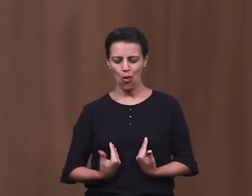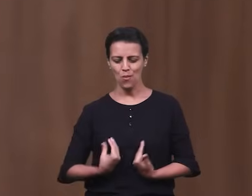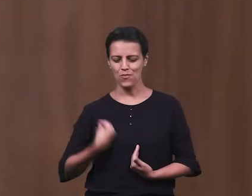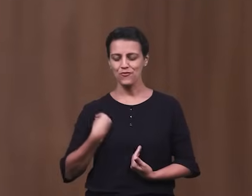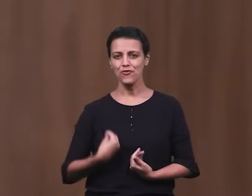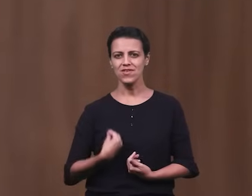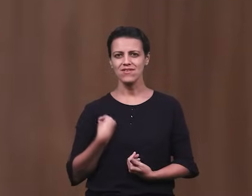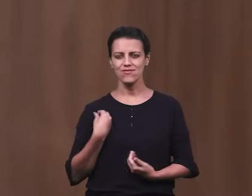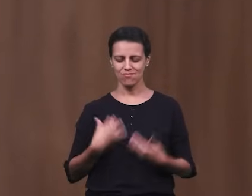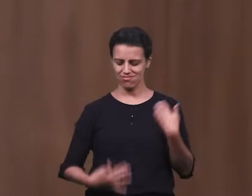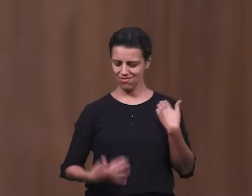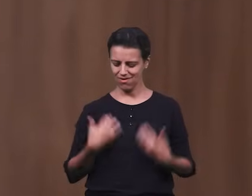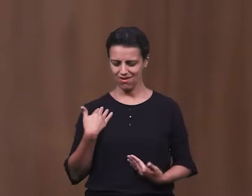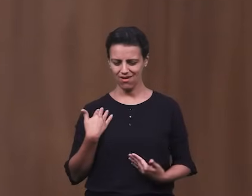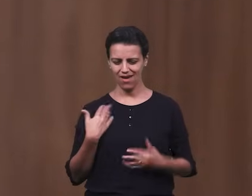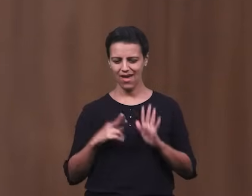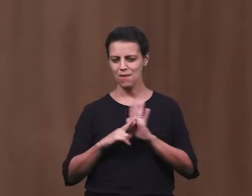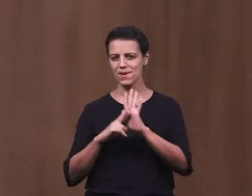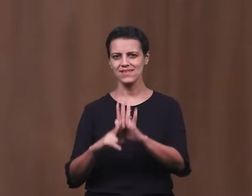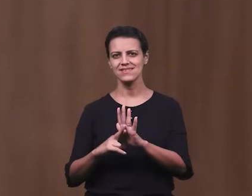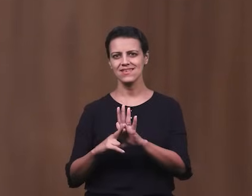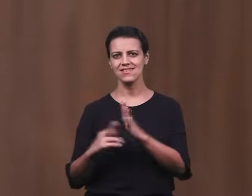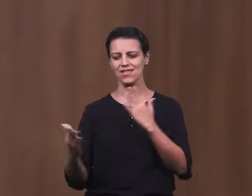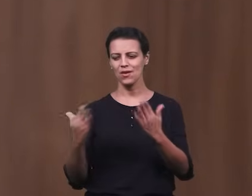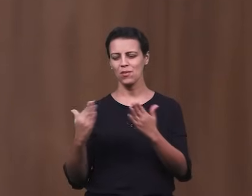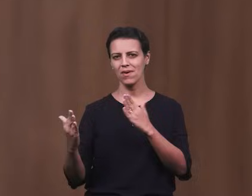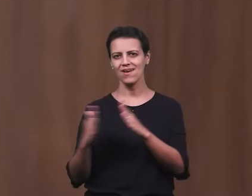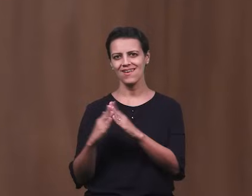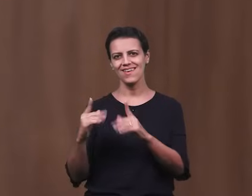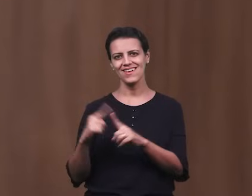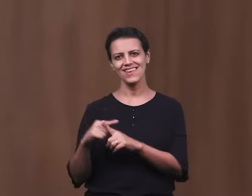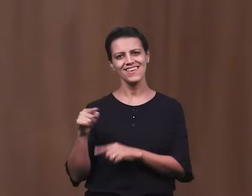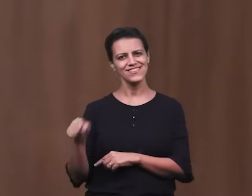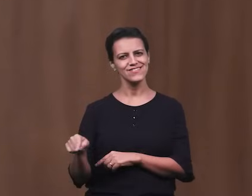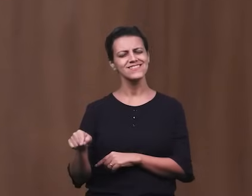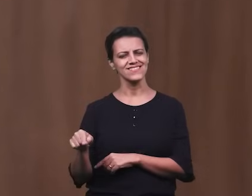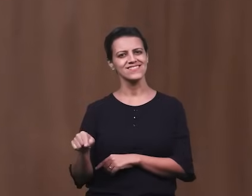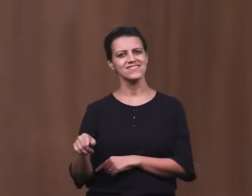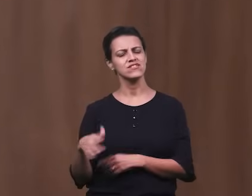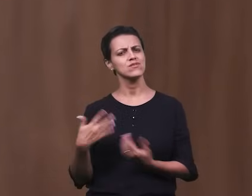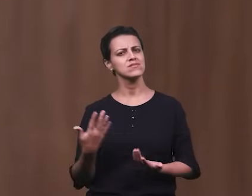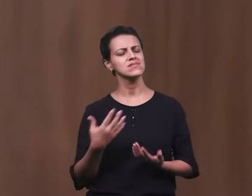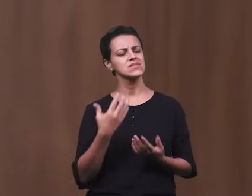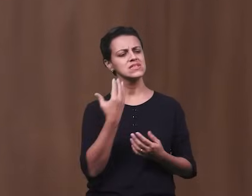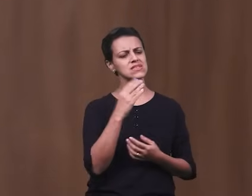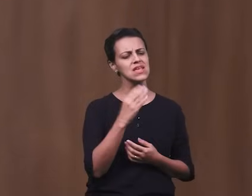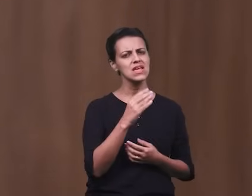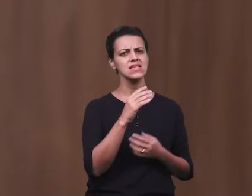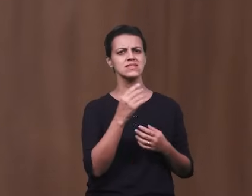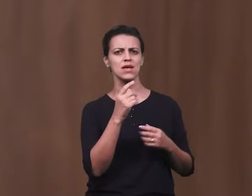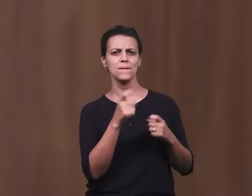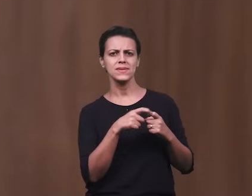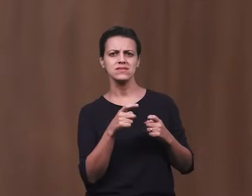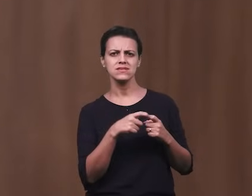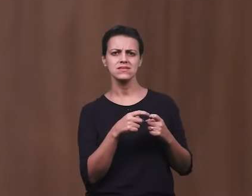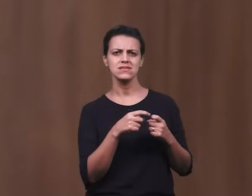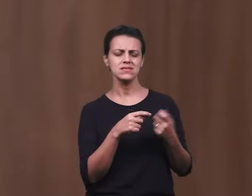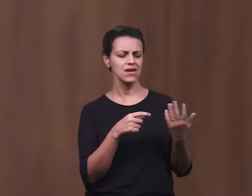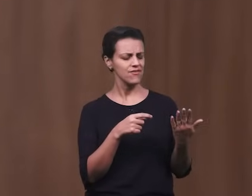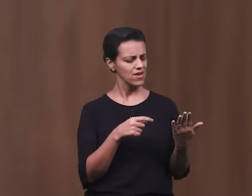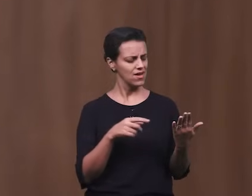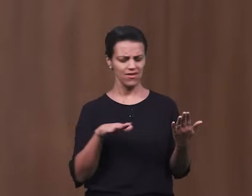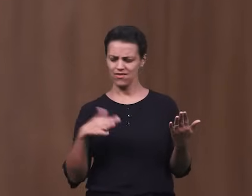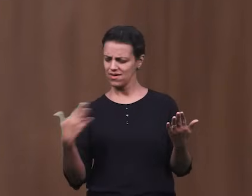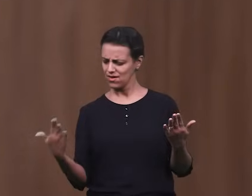Então, quando a gente faz essa aplicação dentro da própria medicina, da própria ciência, e vemos na palavra do